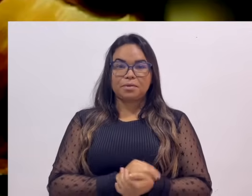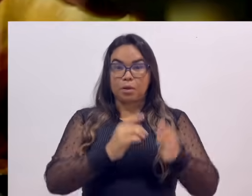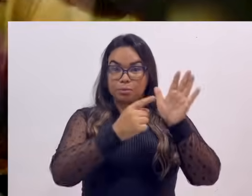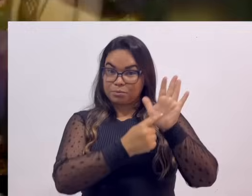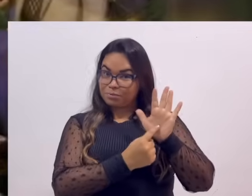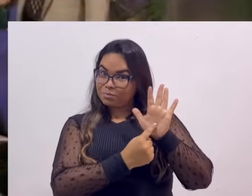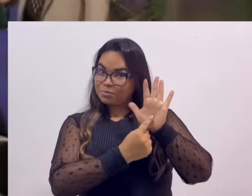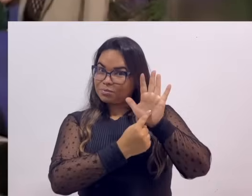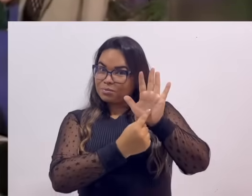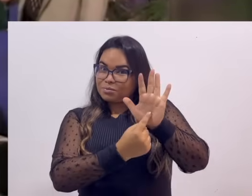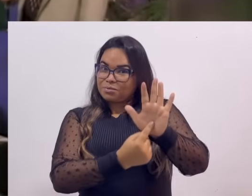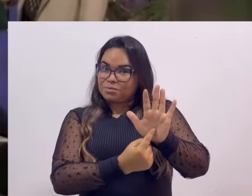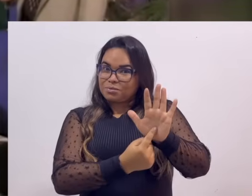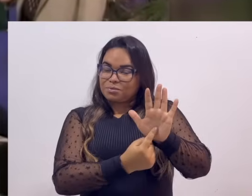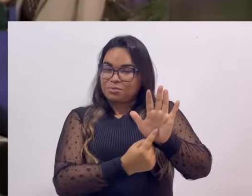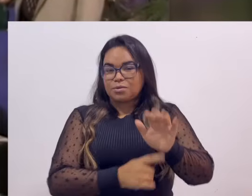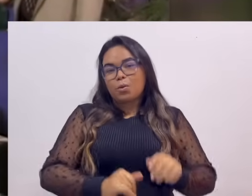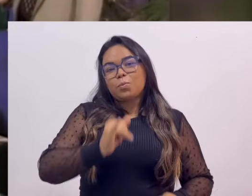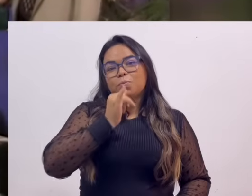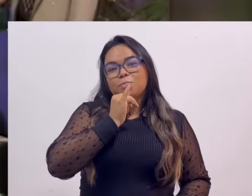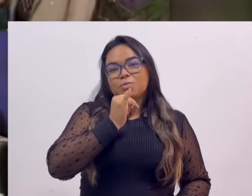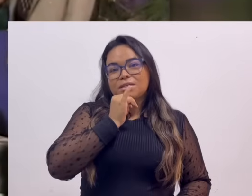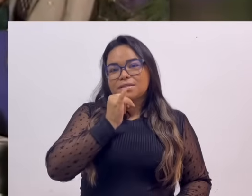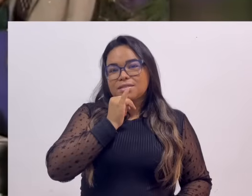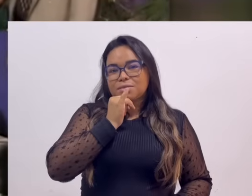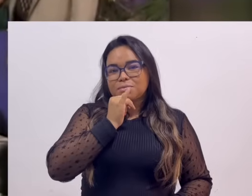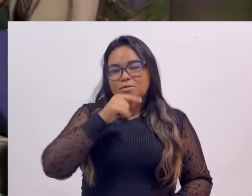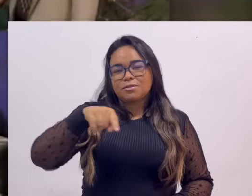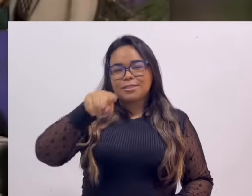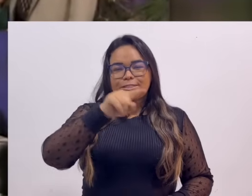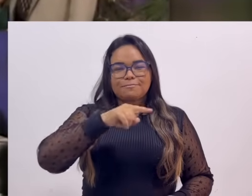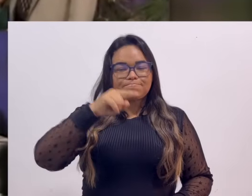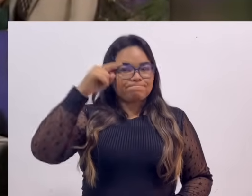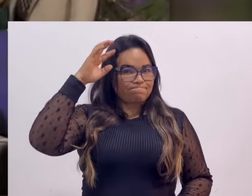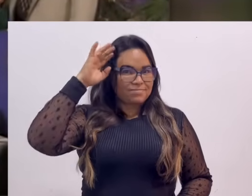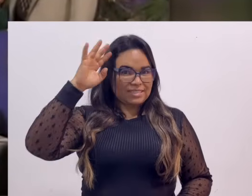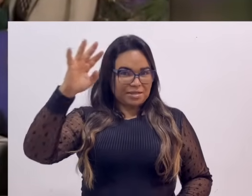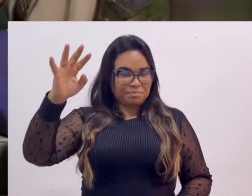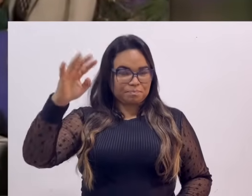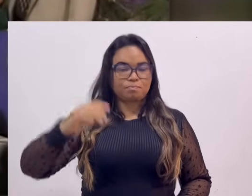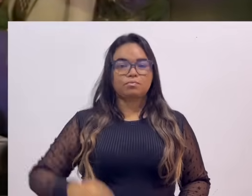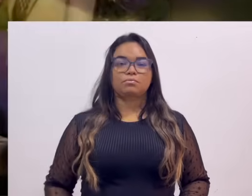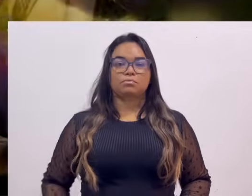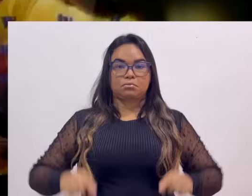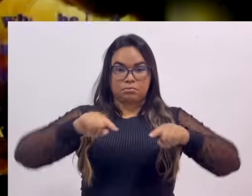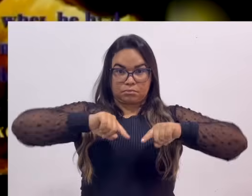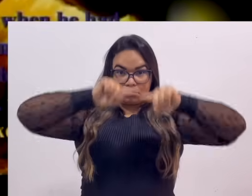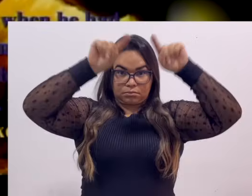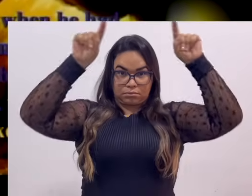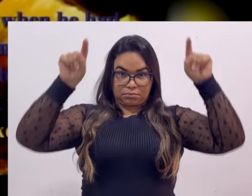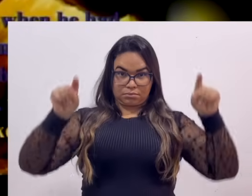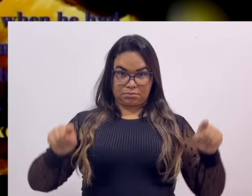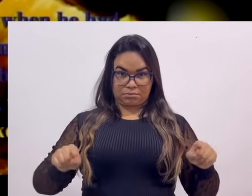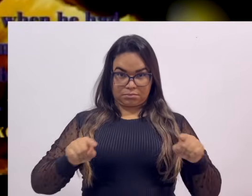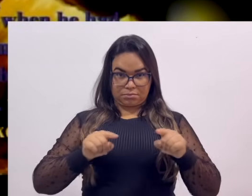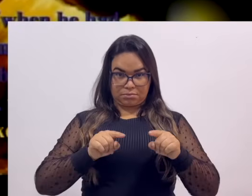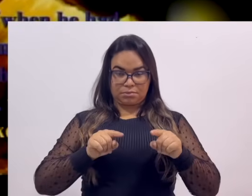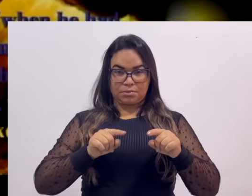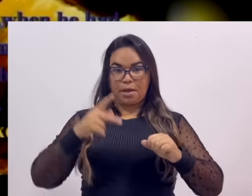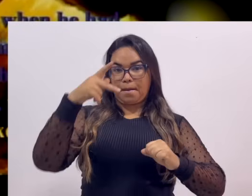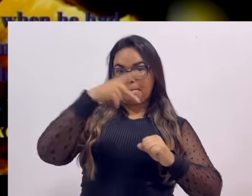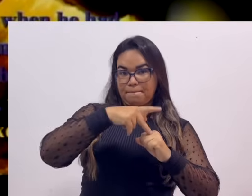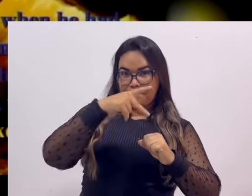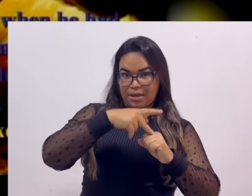Temos aqui uma ilustração provocante que faz pensar as tábuas da pedra